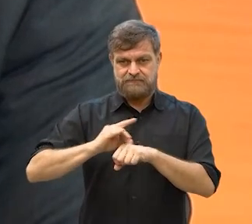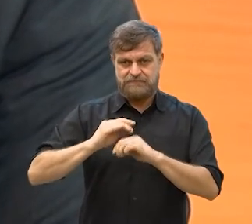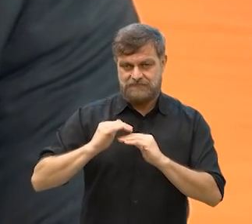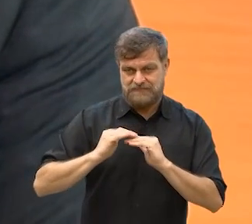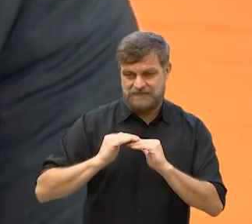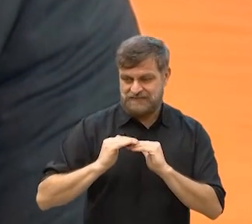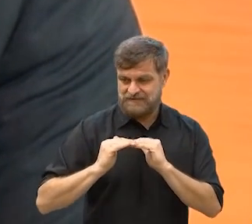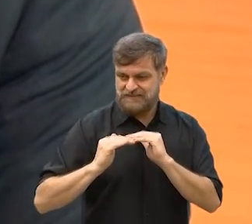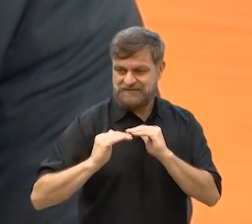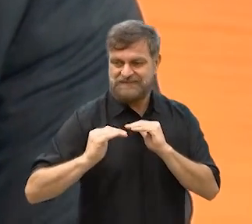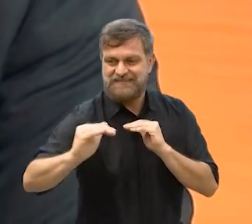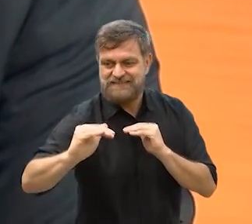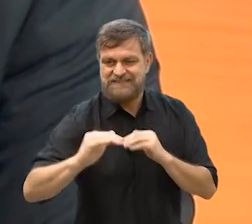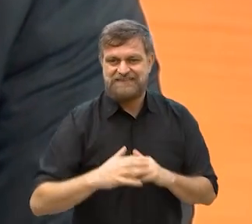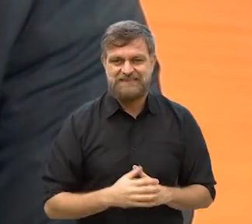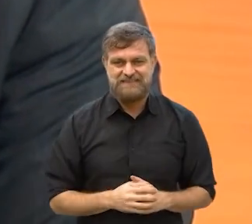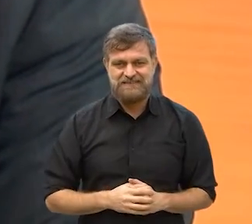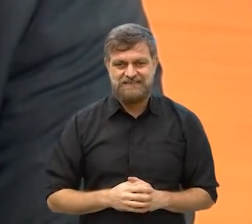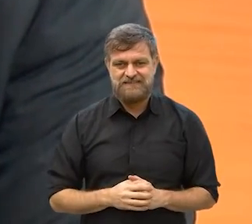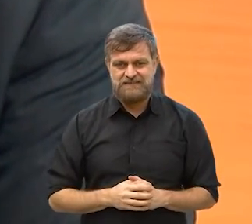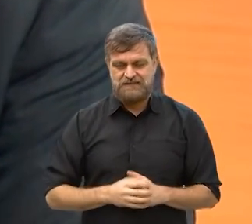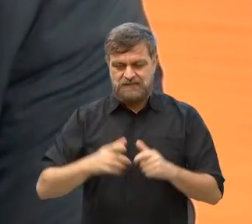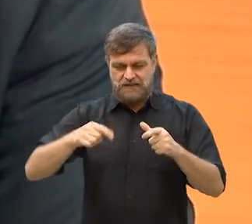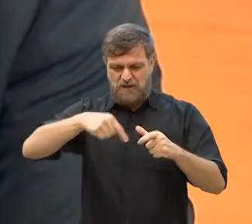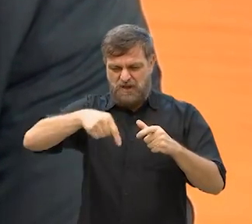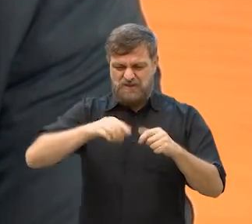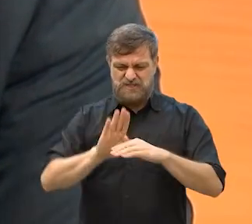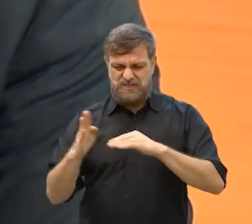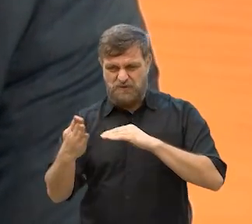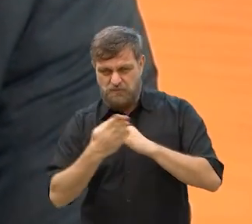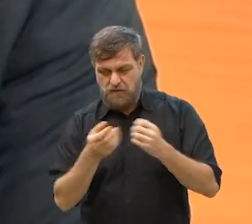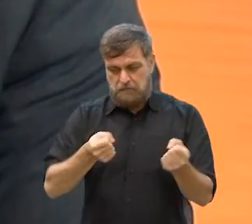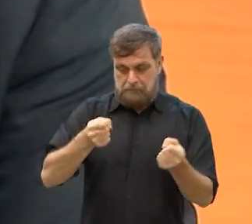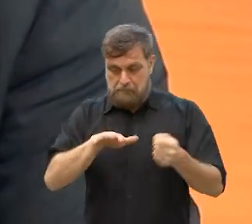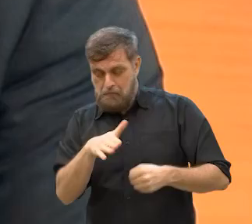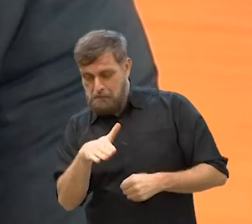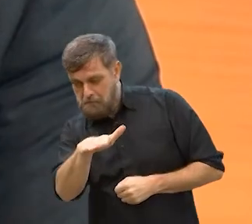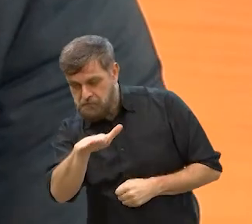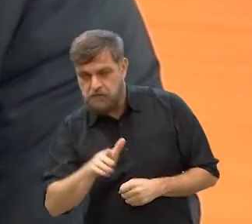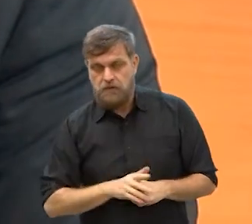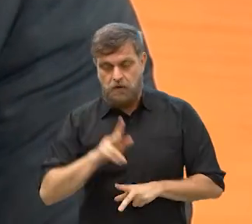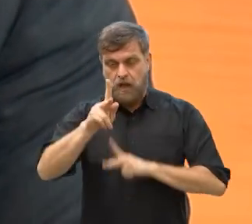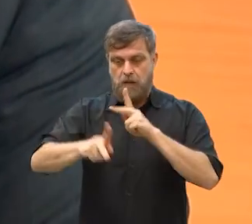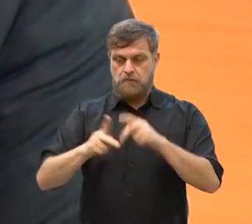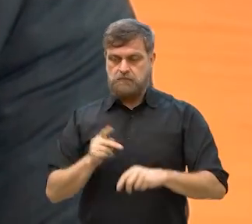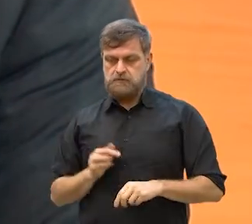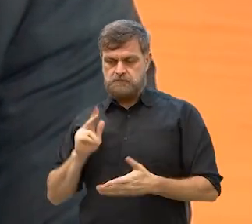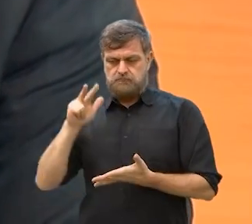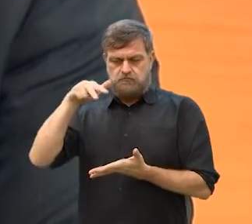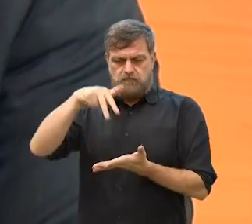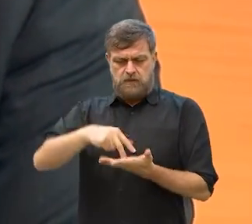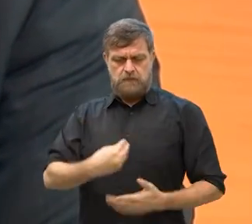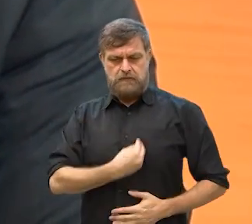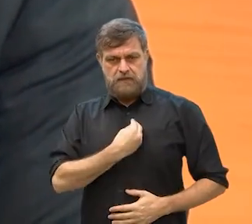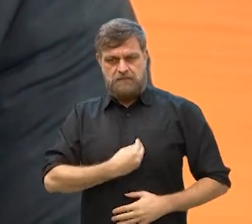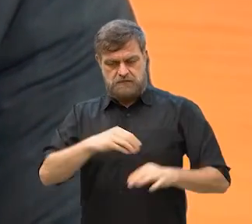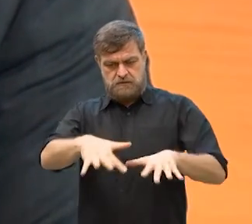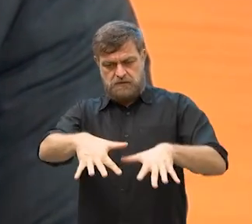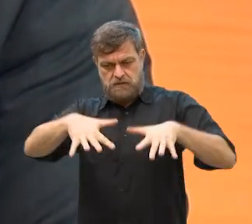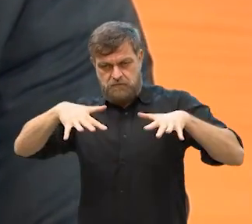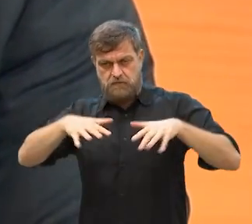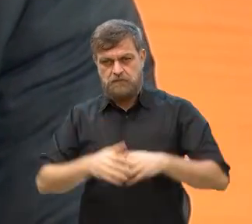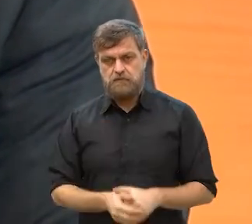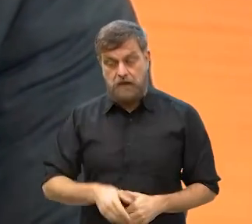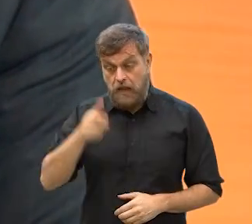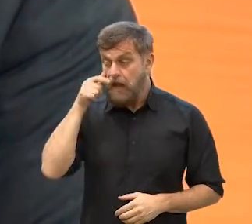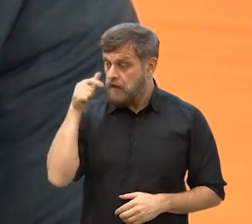para a pavimentação de alguns bairros na nossa cidade. Então, a população veio, participou conosco. Eu acho muito